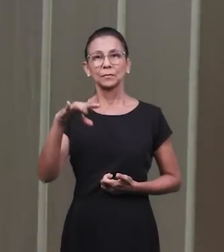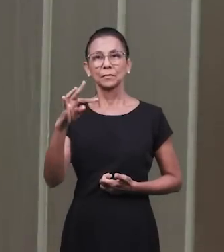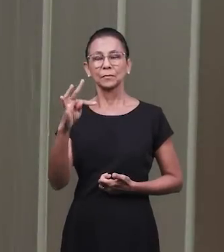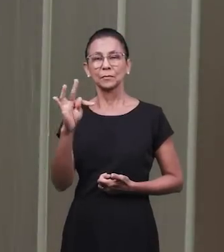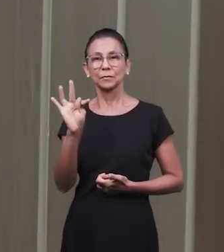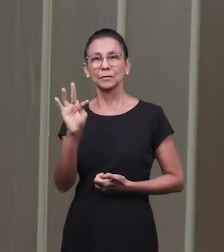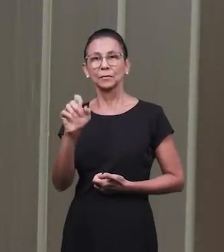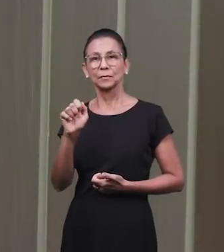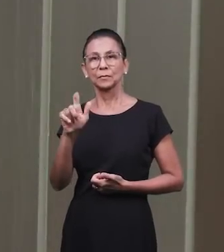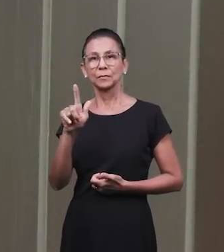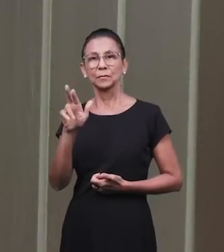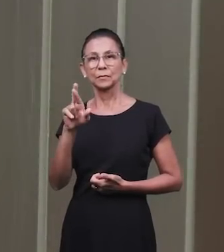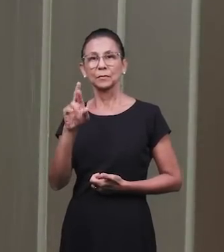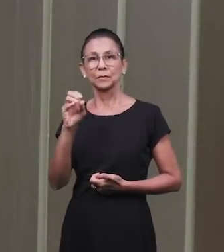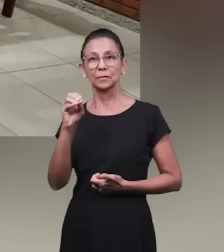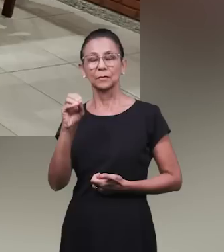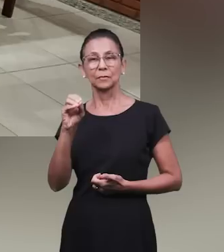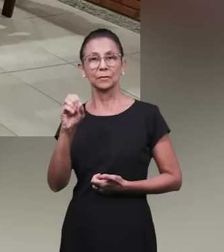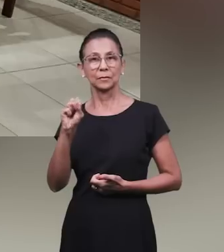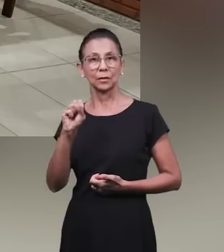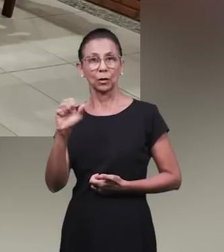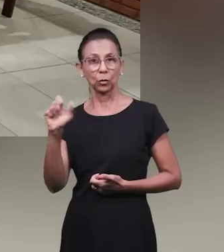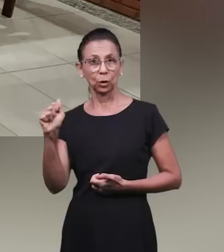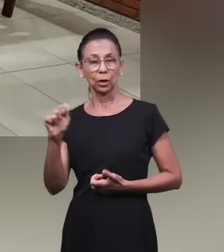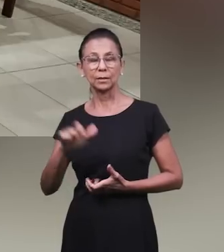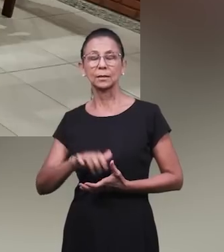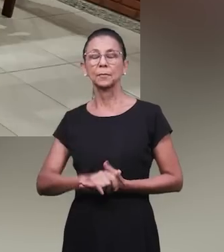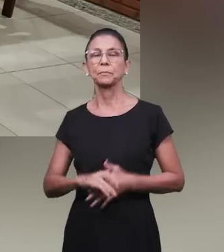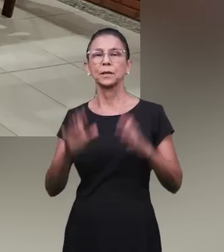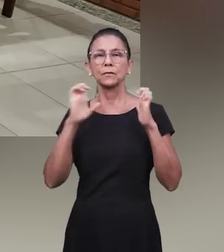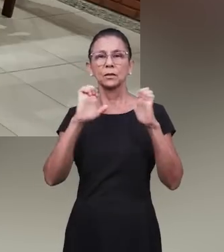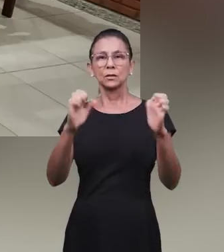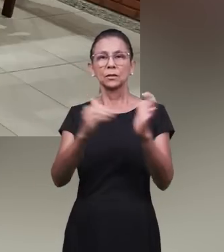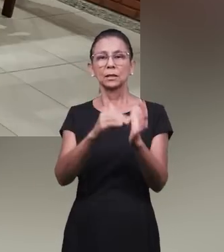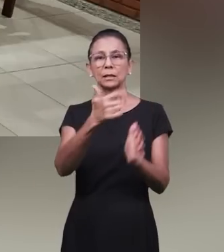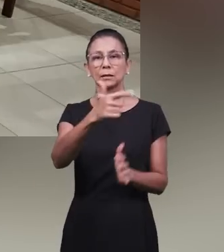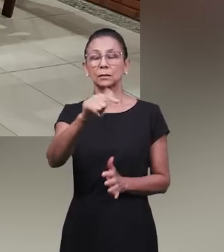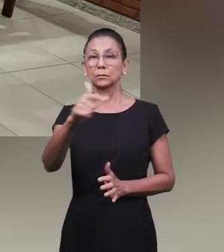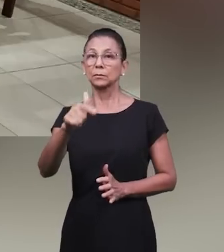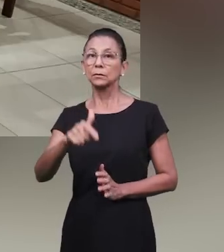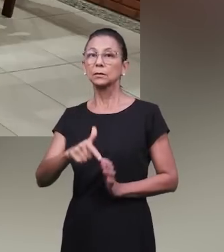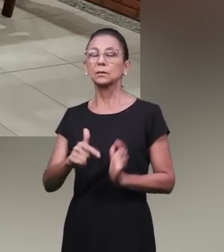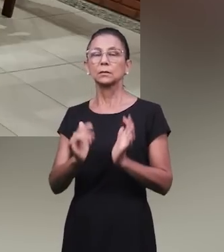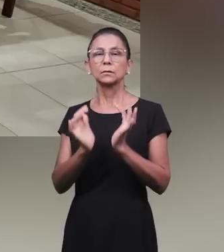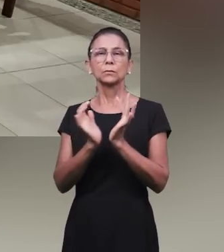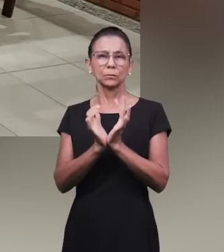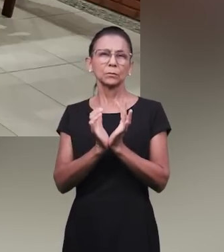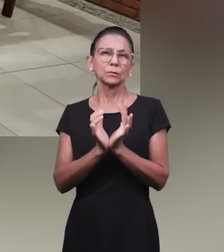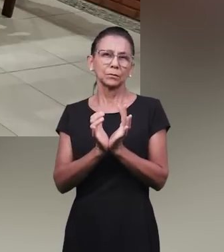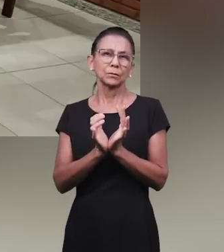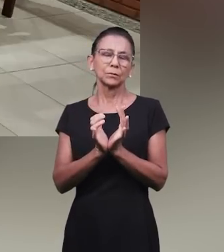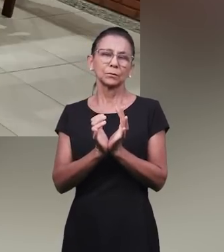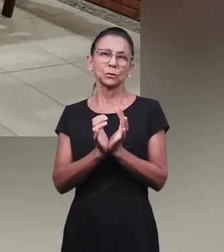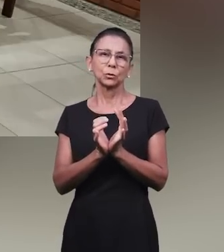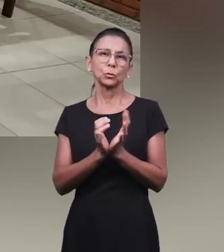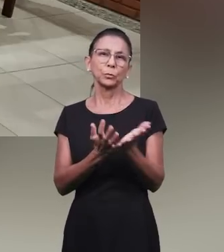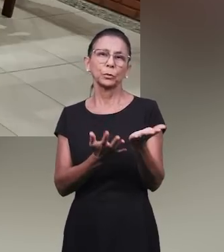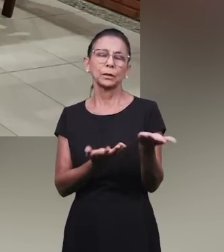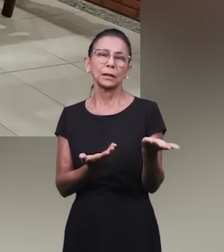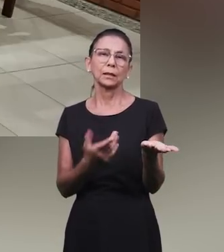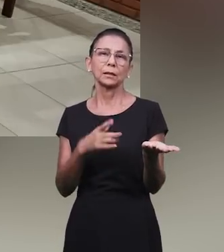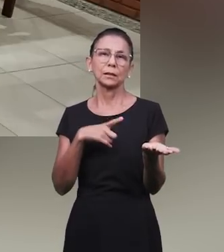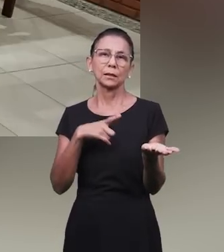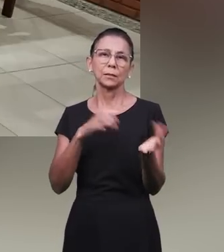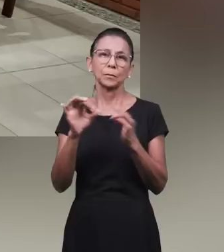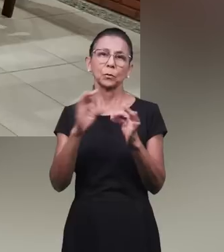News. Tivemos uma evangelização do Evangelho Sem Fronteiras, o culto, que é feito às vezes na segunda,